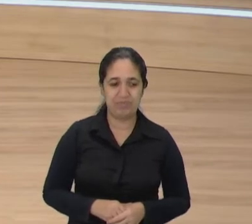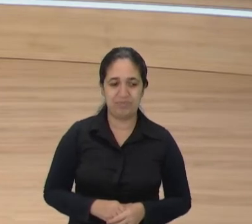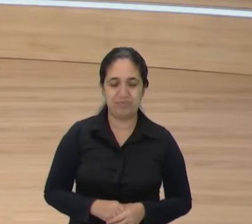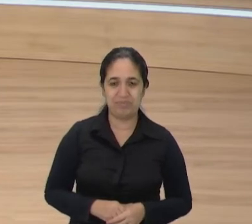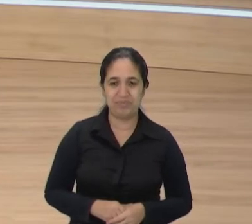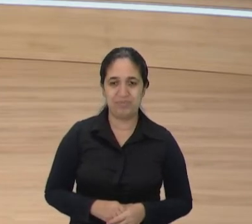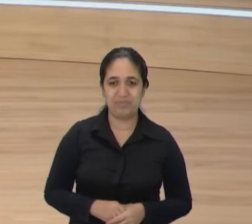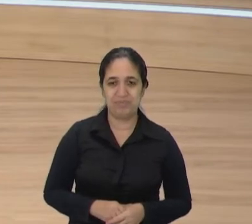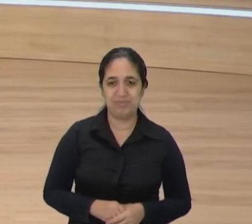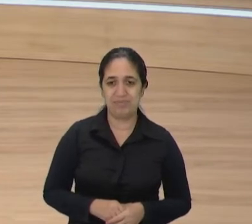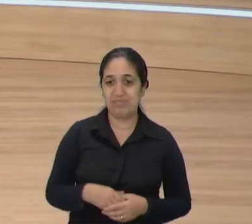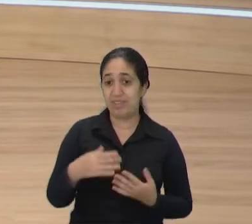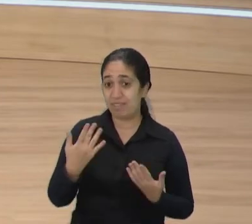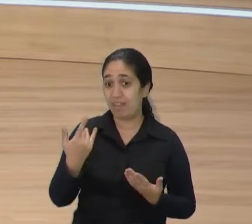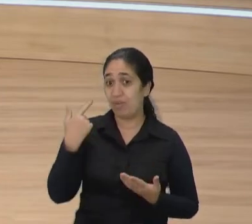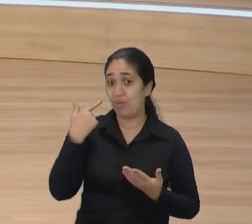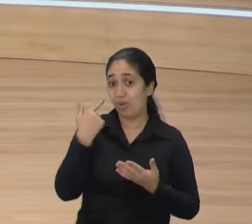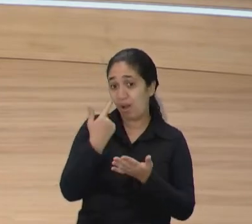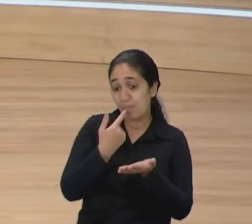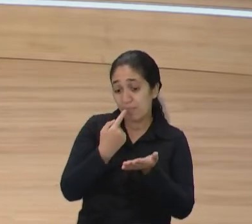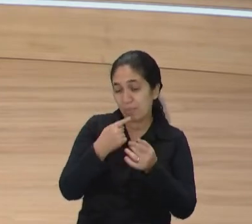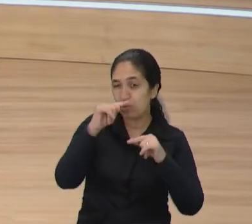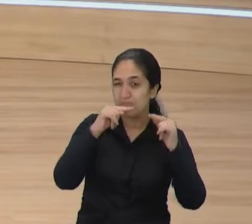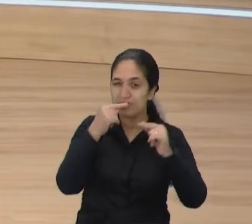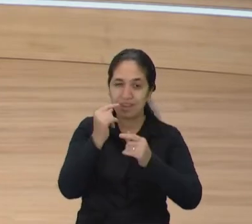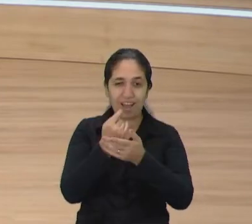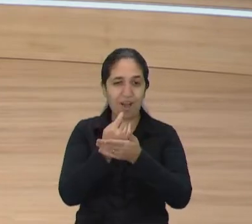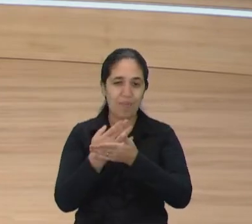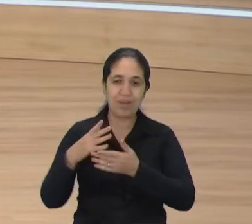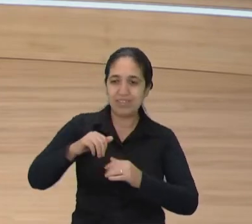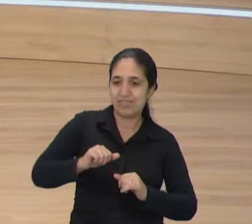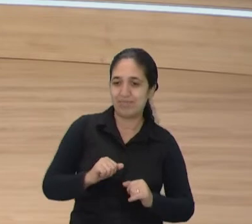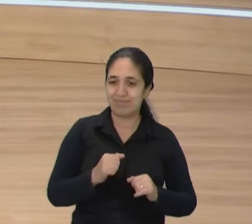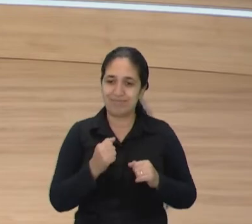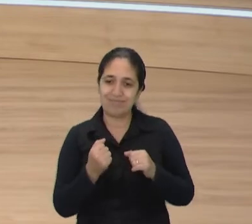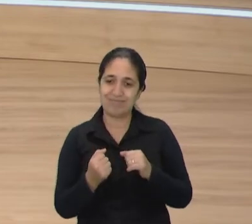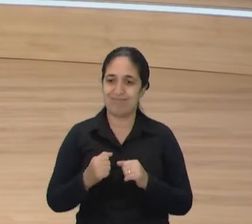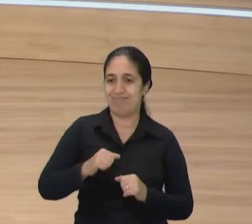A gente sempre espera um pouquinho a música começar pra gente ir embalando e depois vai.